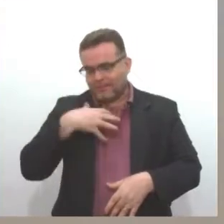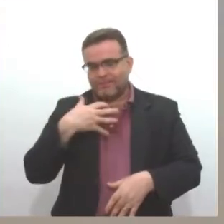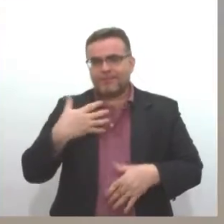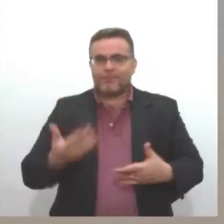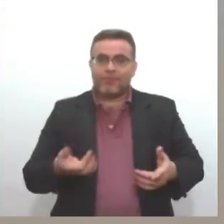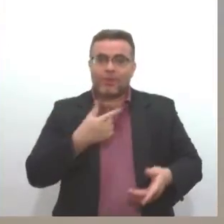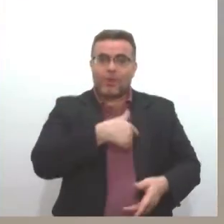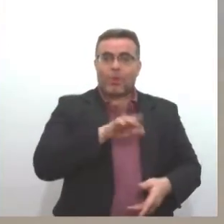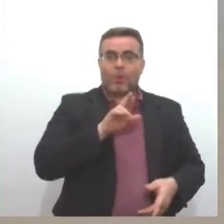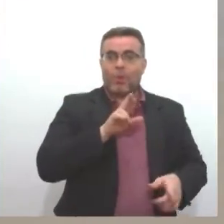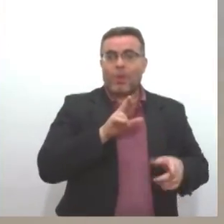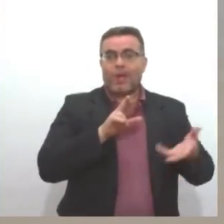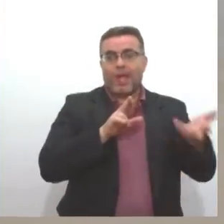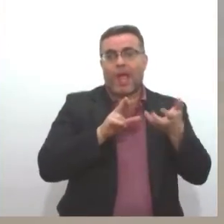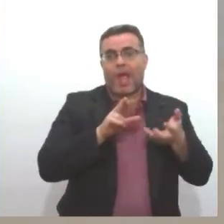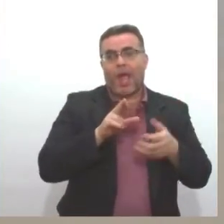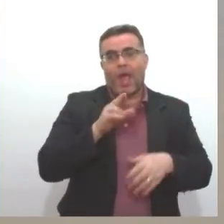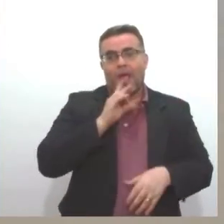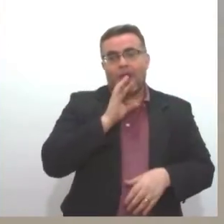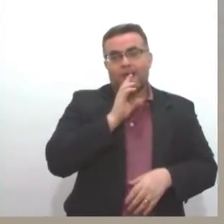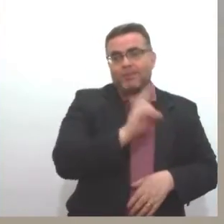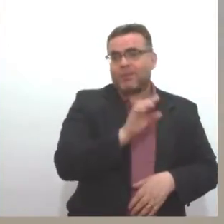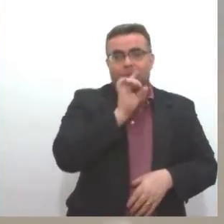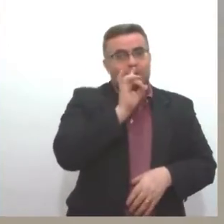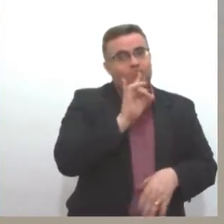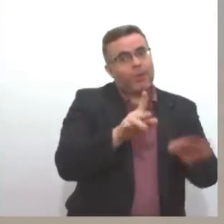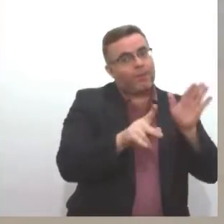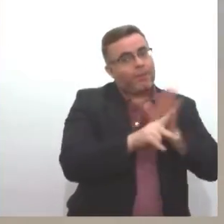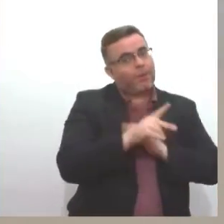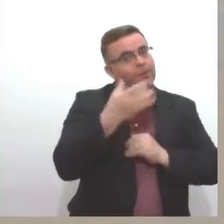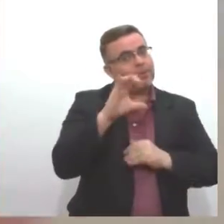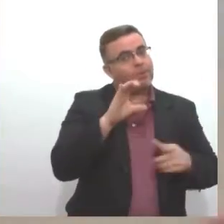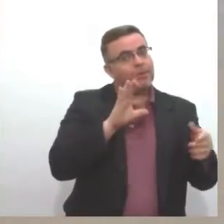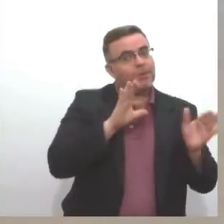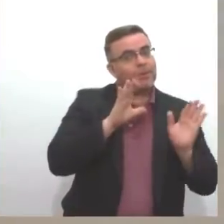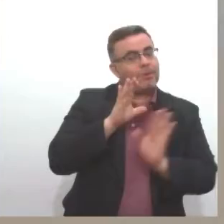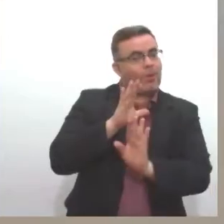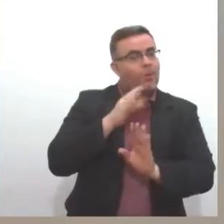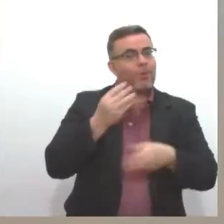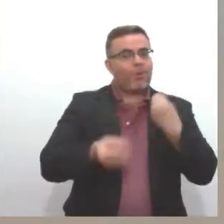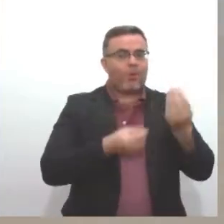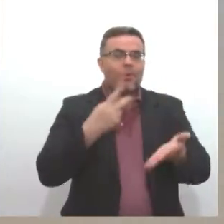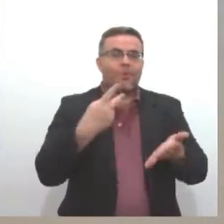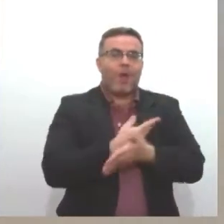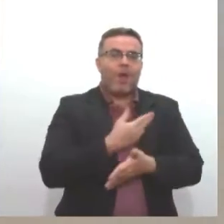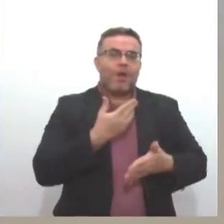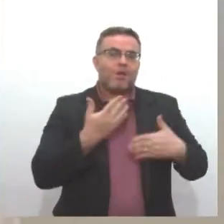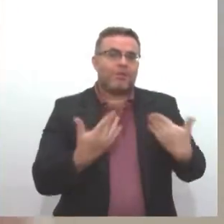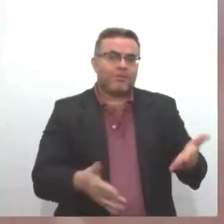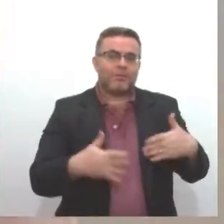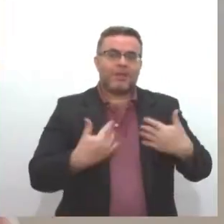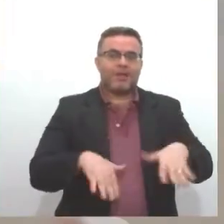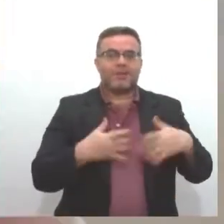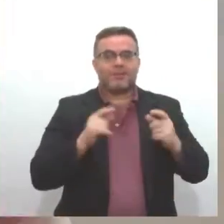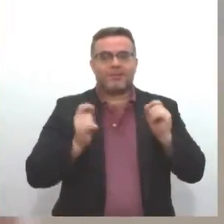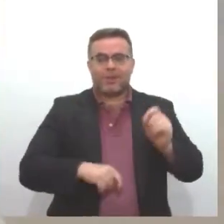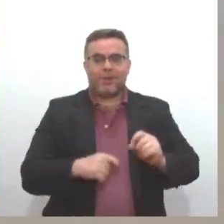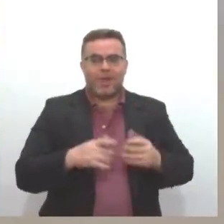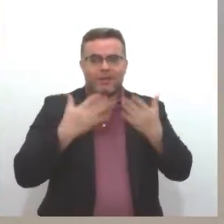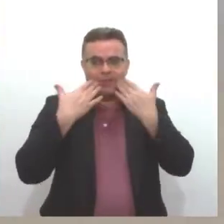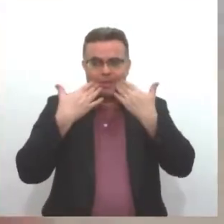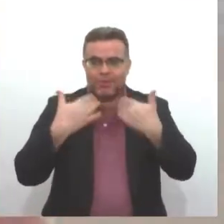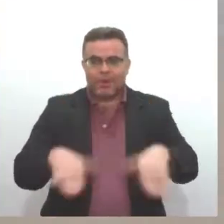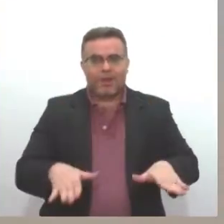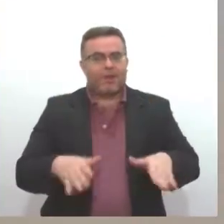querer responder questões que são da alçada dos fenômenos, de como a vida acontece, seja, né, a vida natural, a